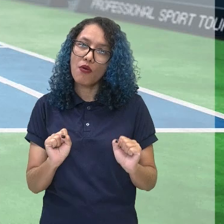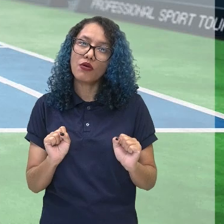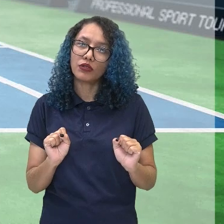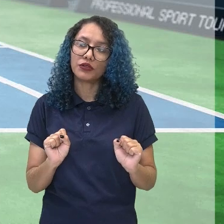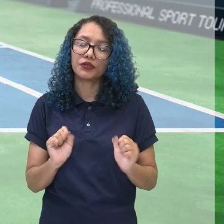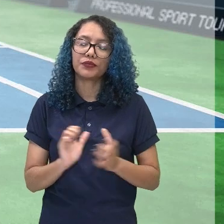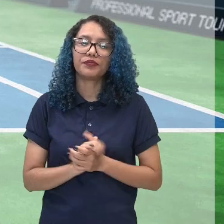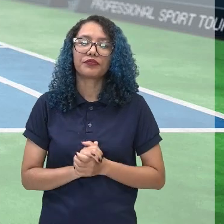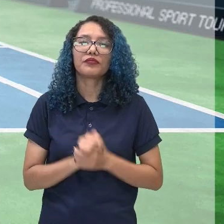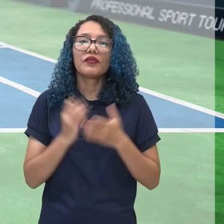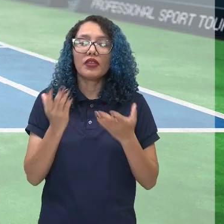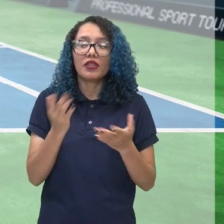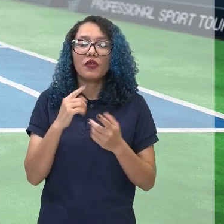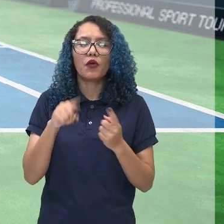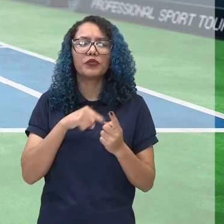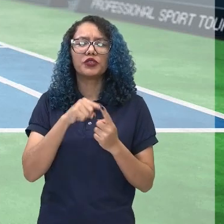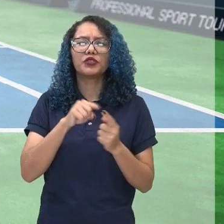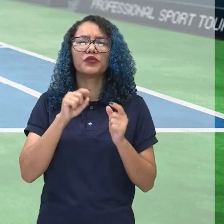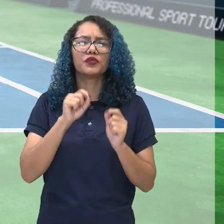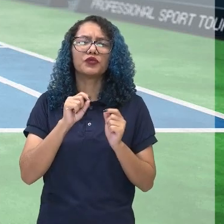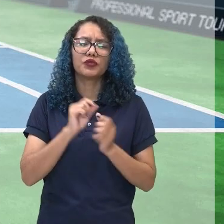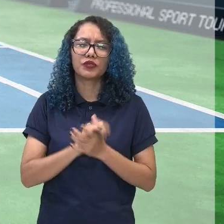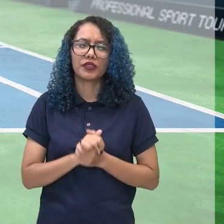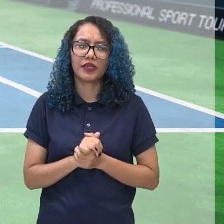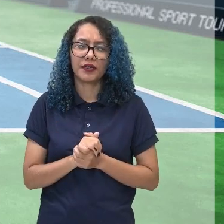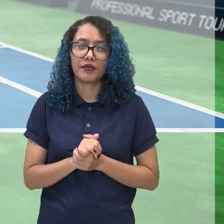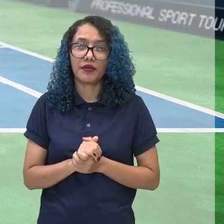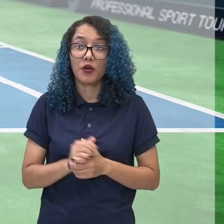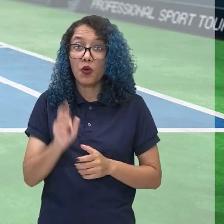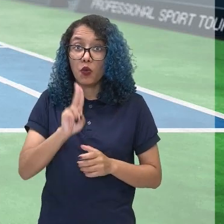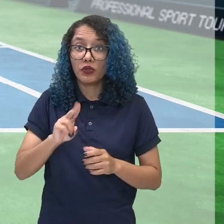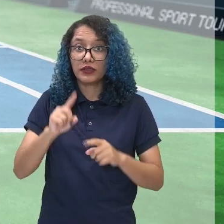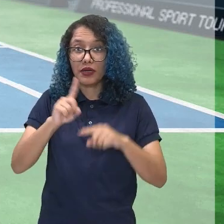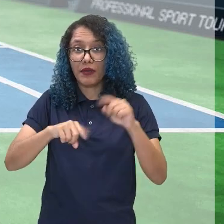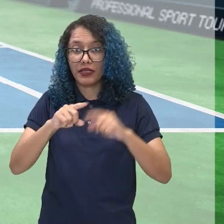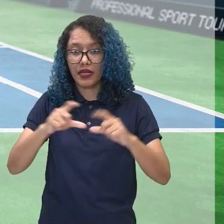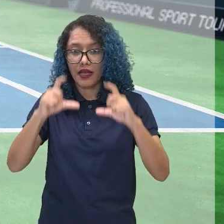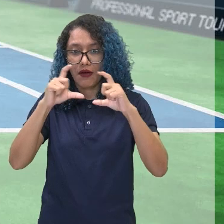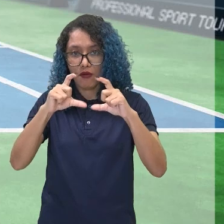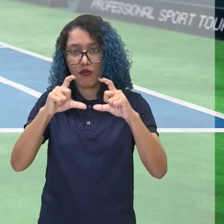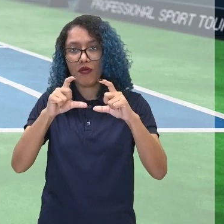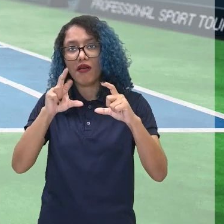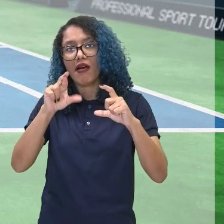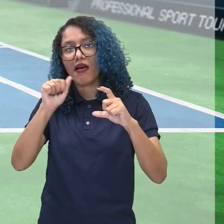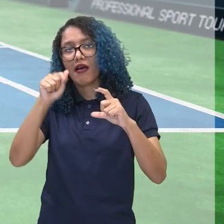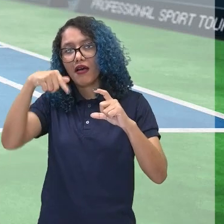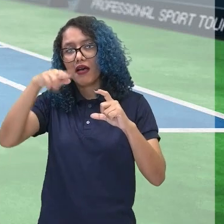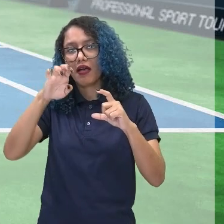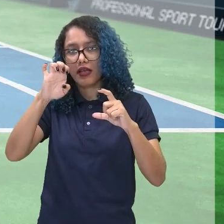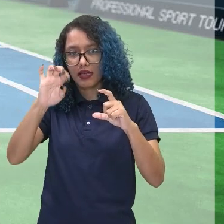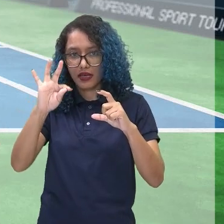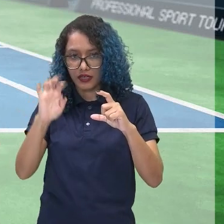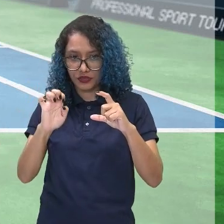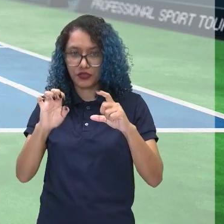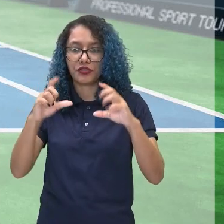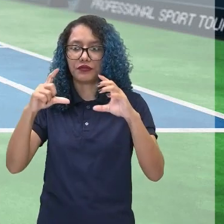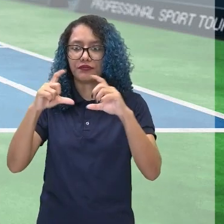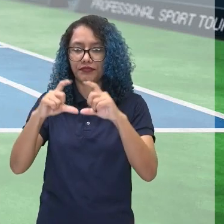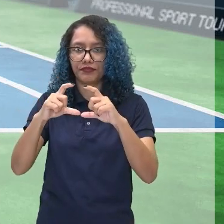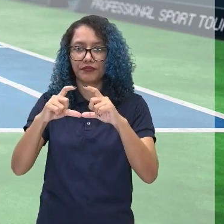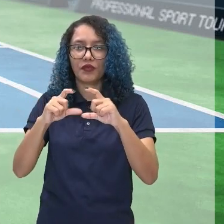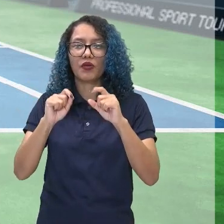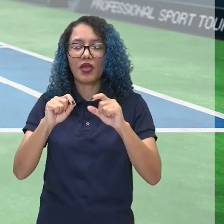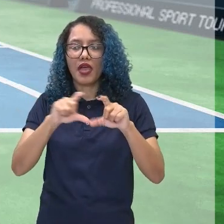é fazer a bola com a raquete, fazer com que a bola ali, usando a raquete, né, que ela passe por